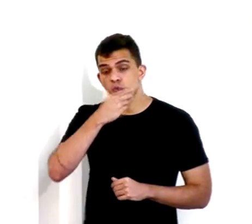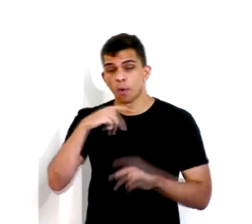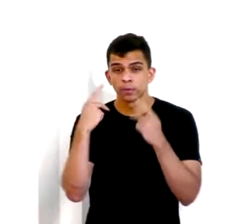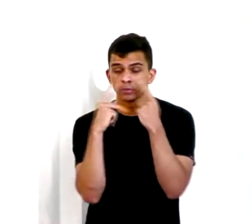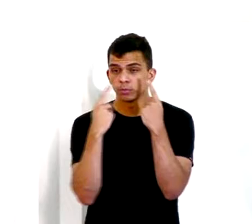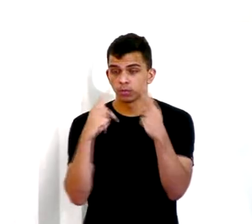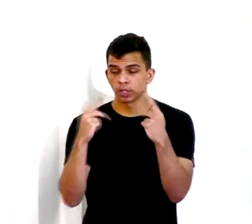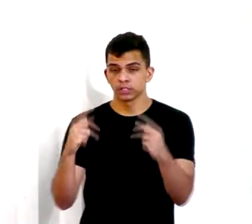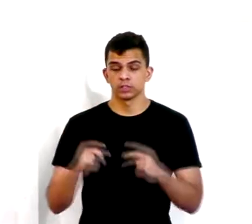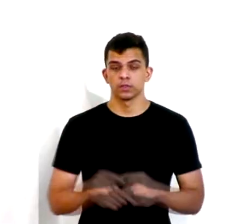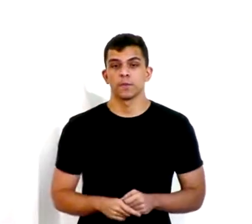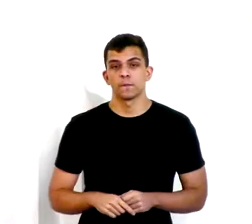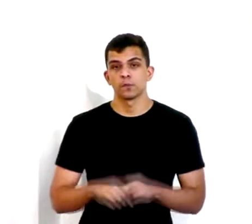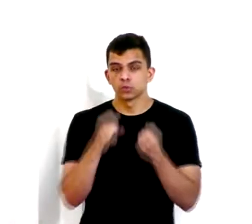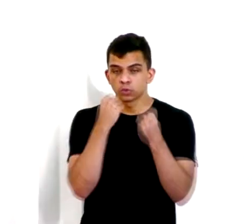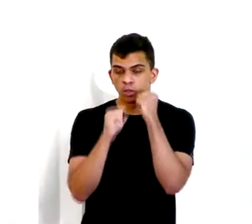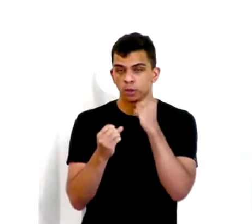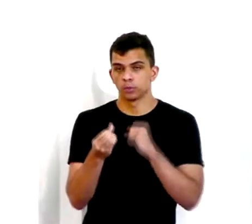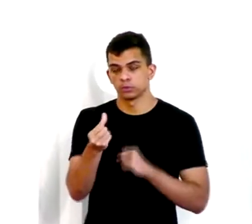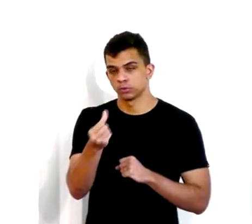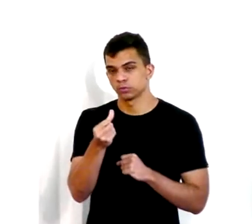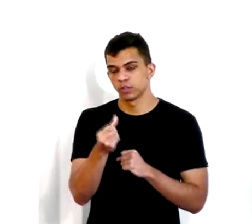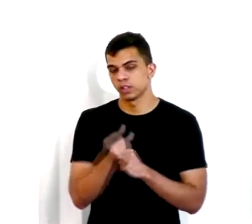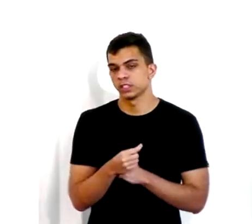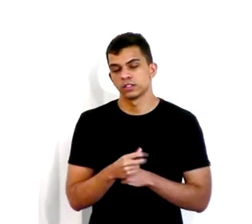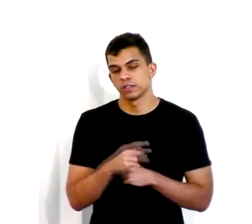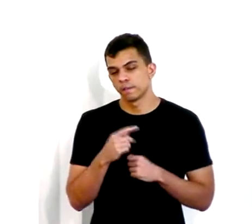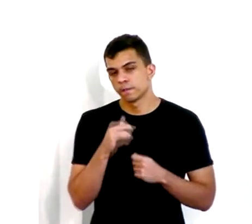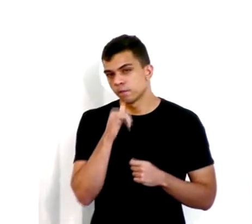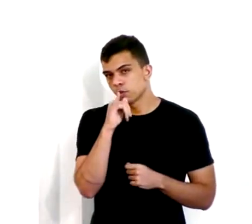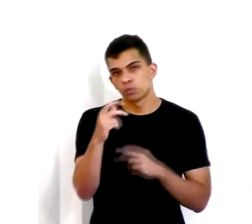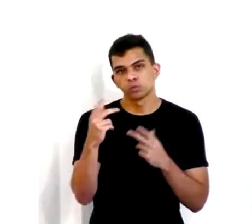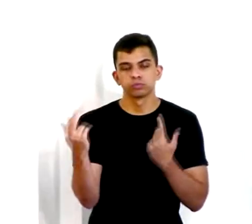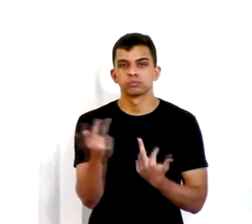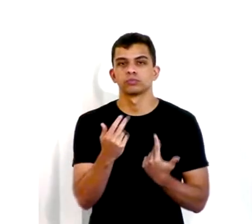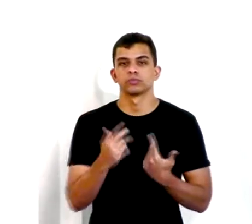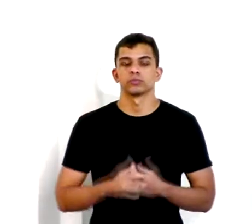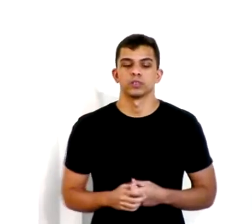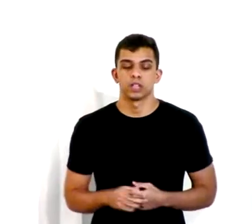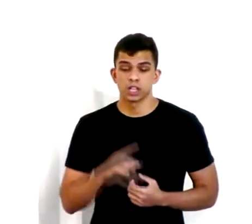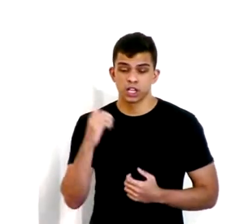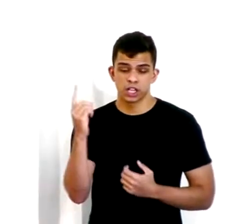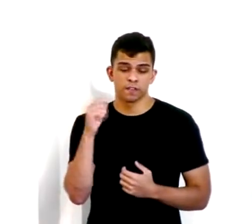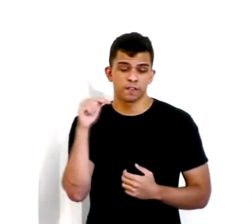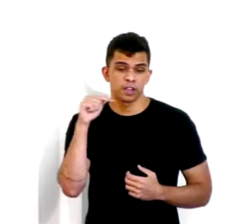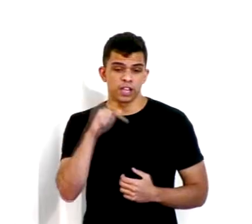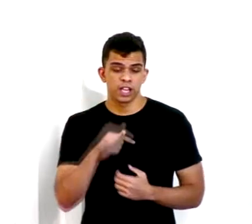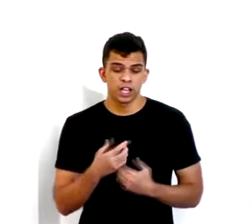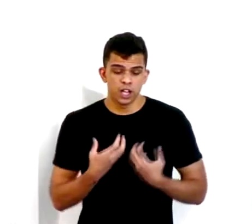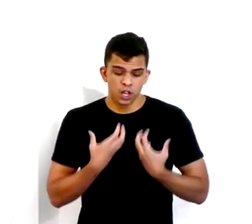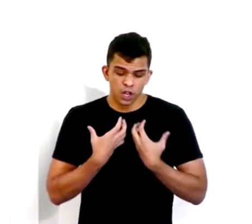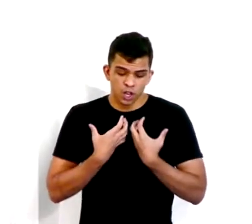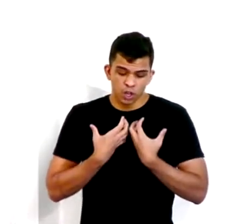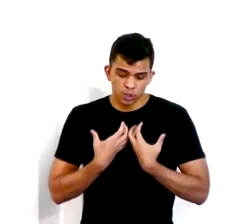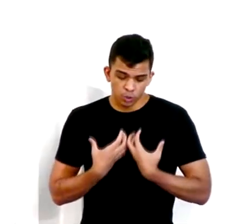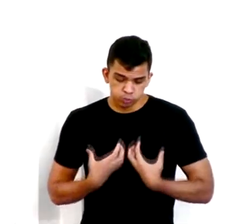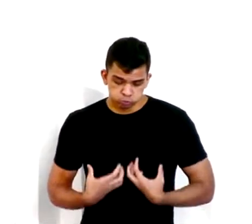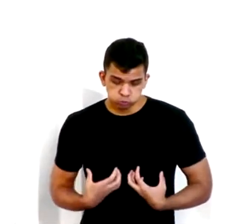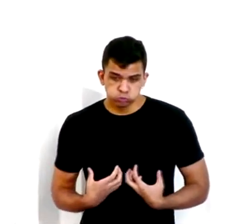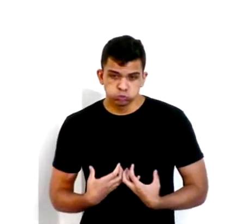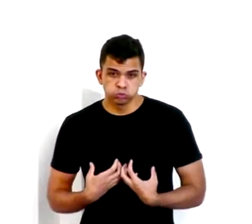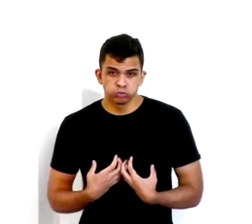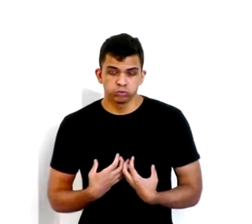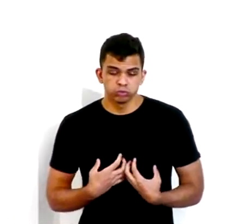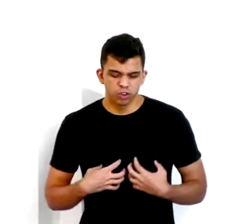número 6. Ele está sobrecarregado, ele está debilitado tanto na alma como no